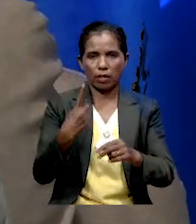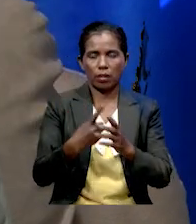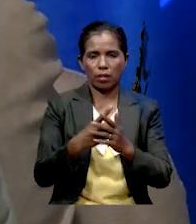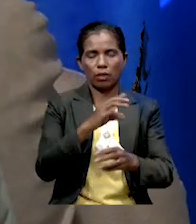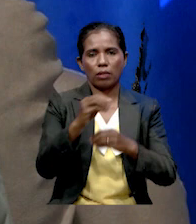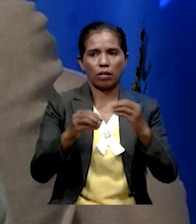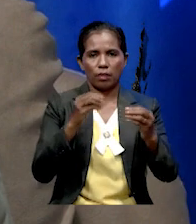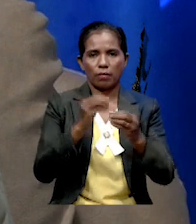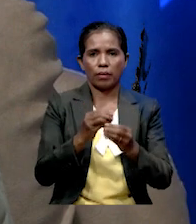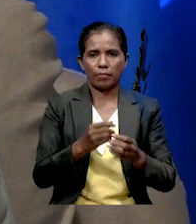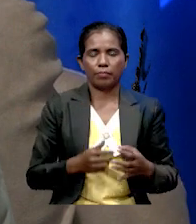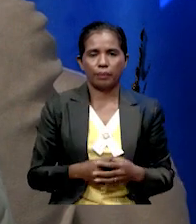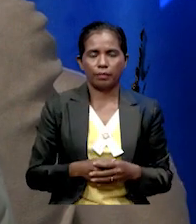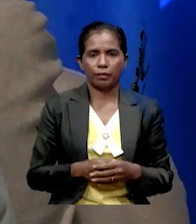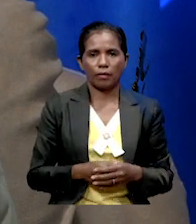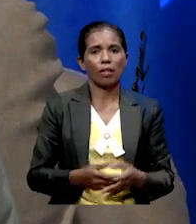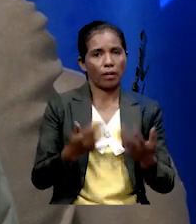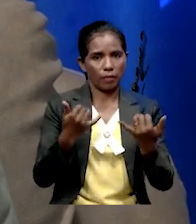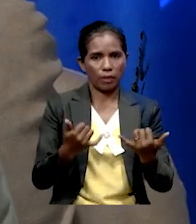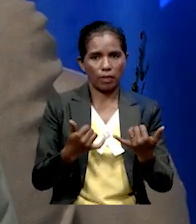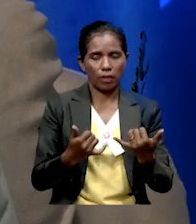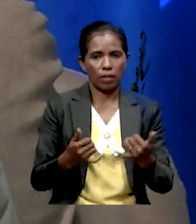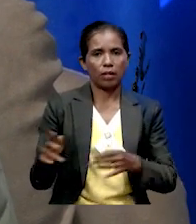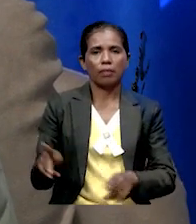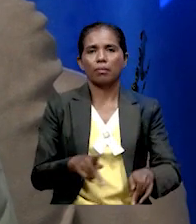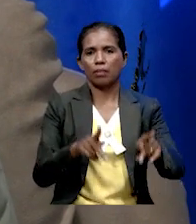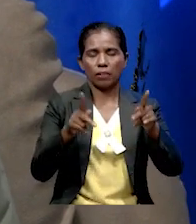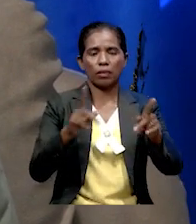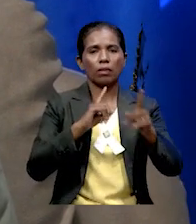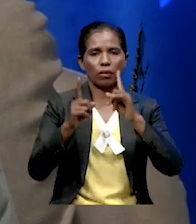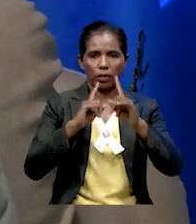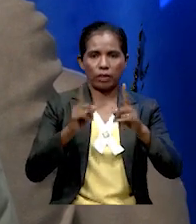presunção, inocência. Agora, a nessa é público,